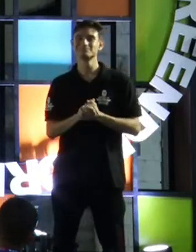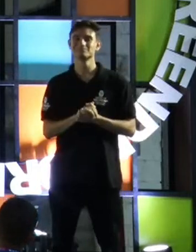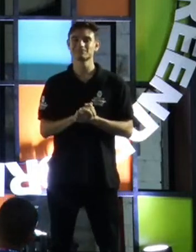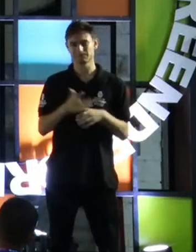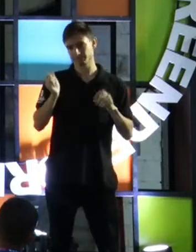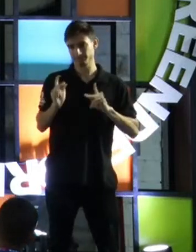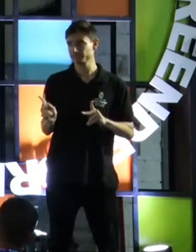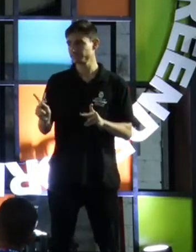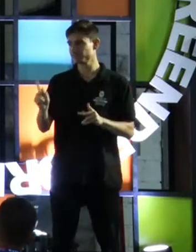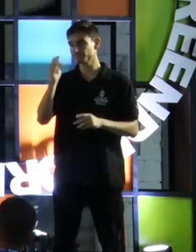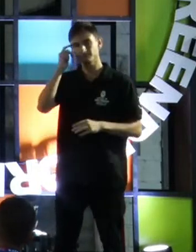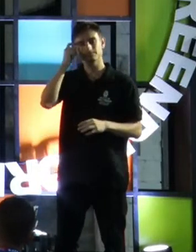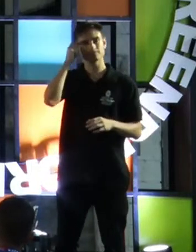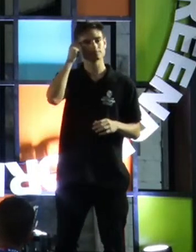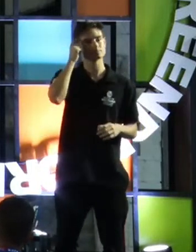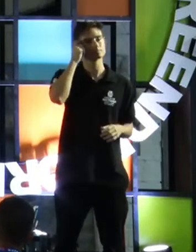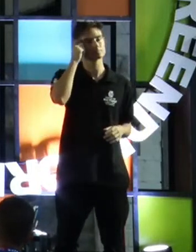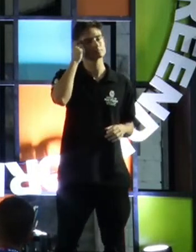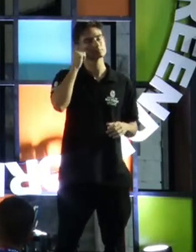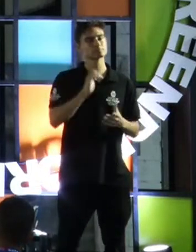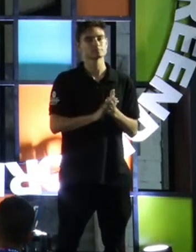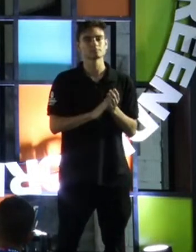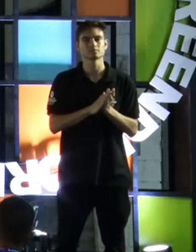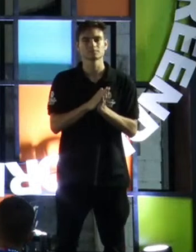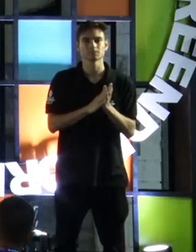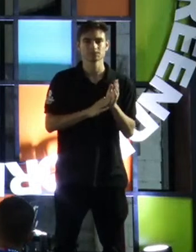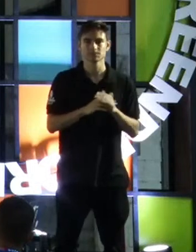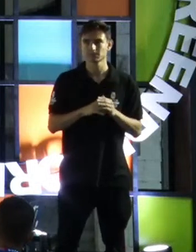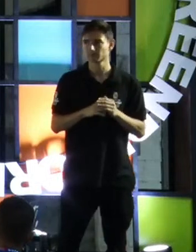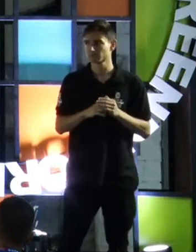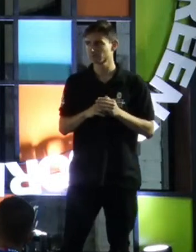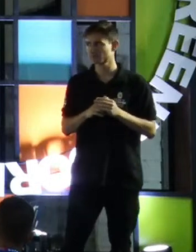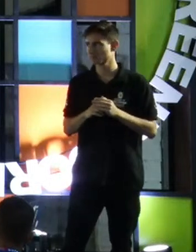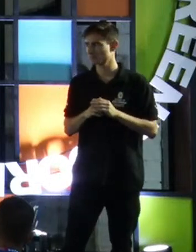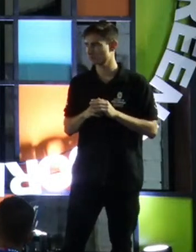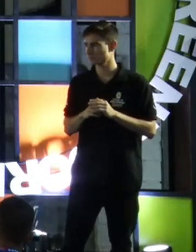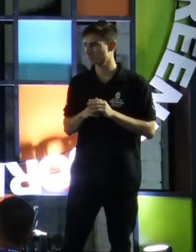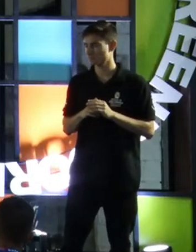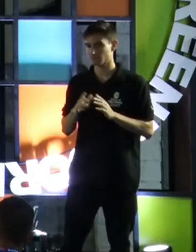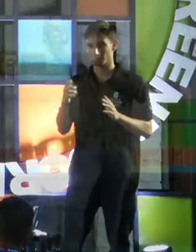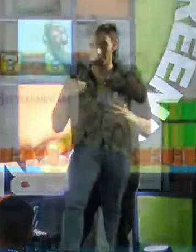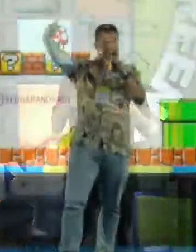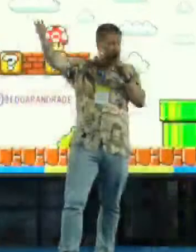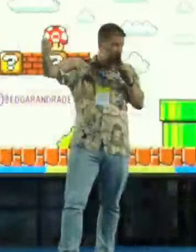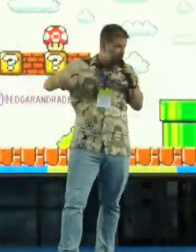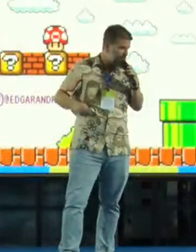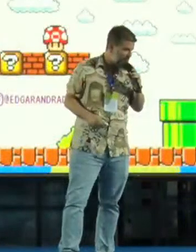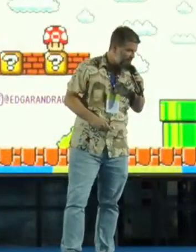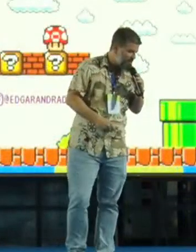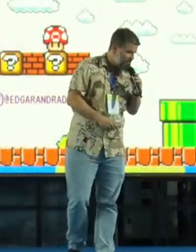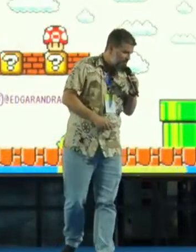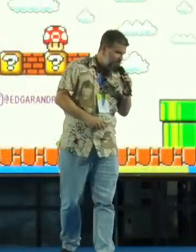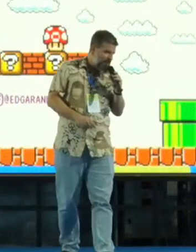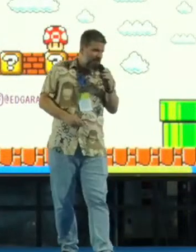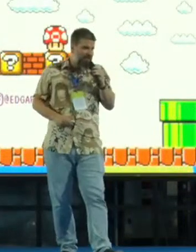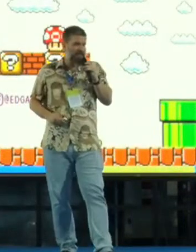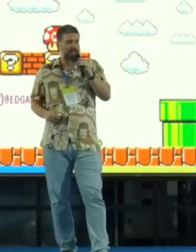vamos embora, vamos começar. Será que... Alguém aqui tem... Não, essa, eu já estou atrapalhando fazendo uma pergunta lá da frente.